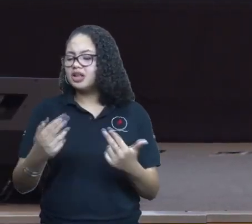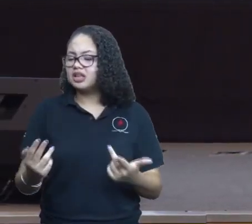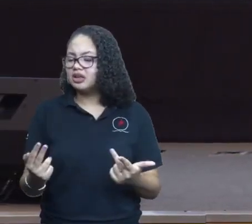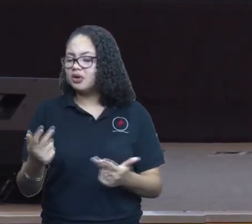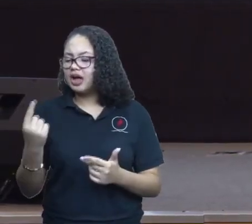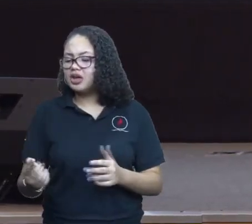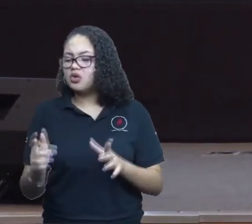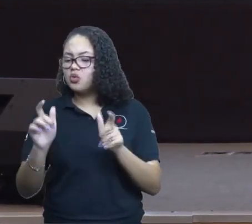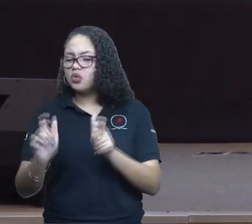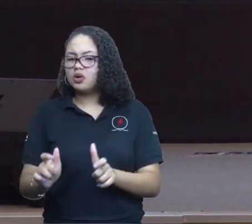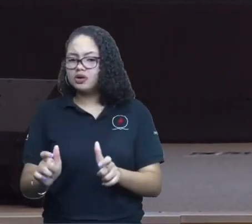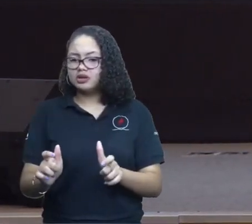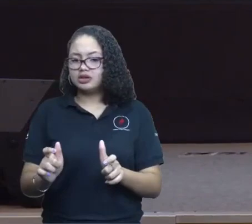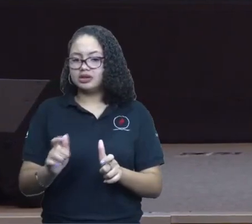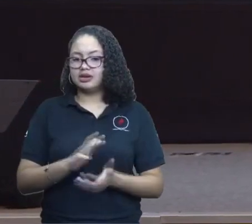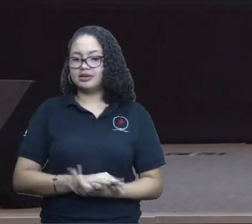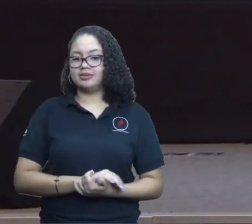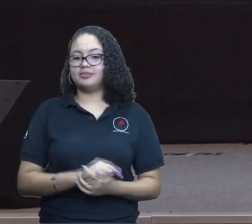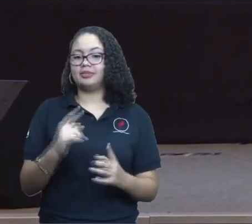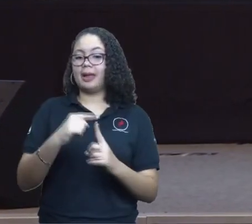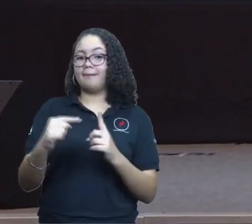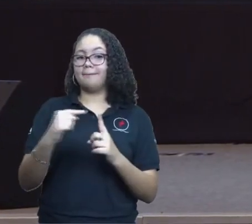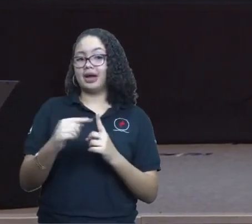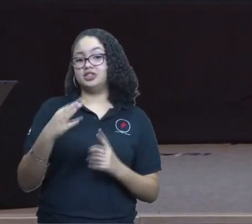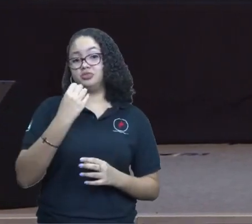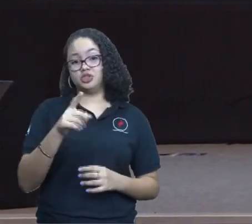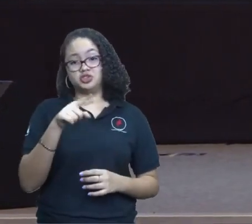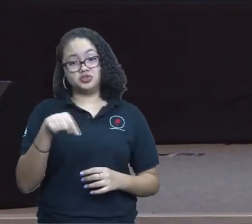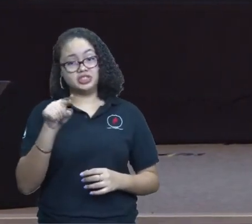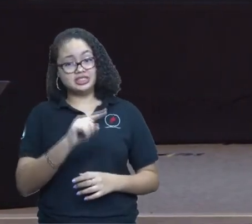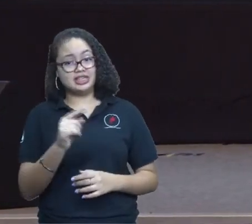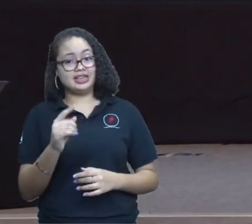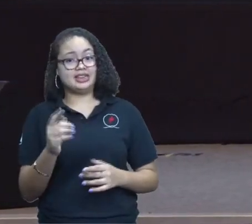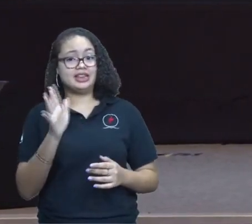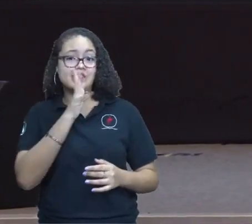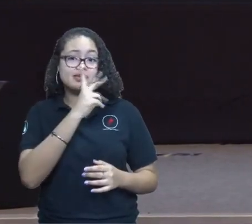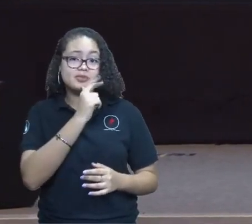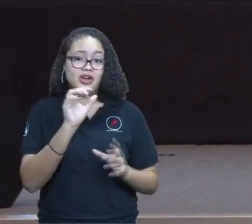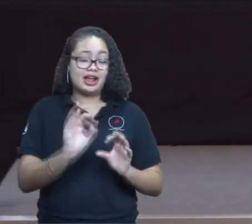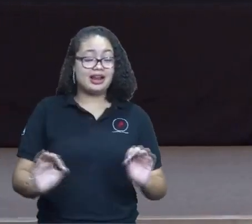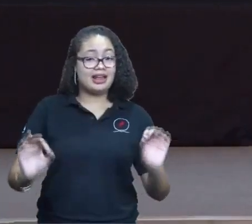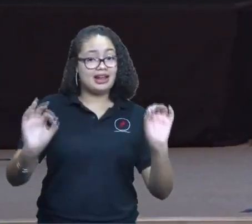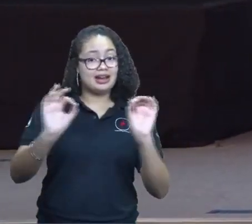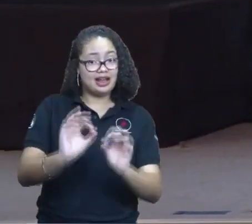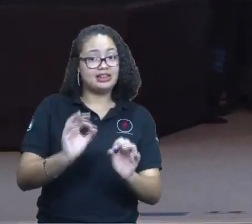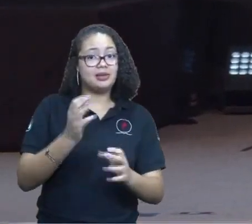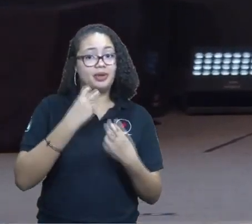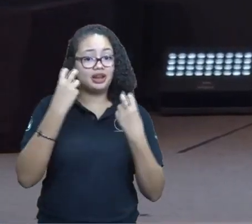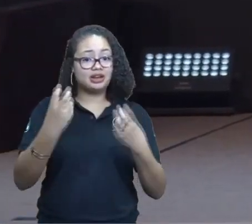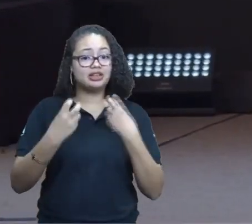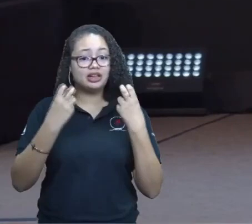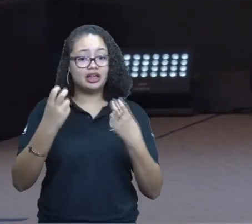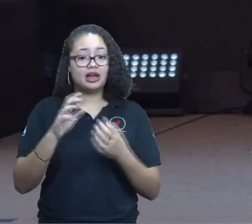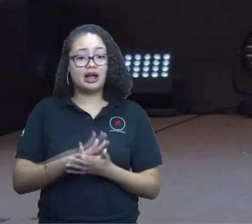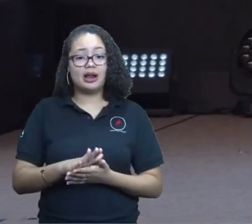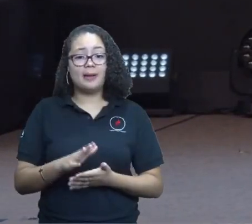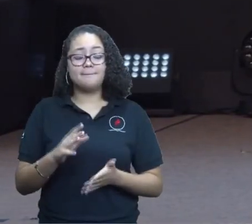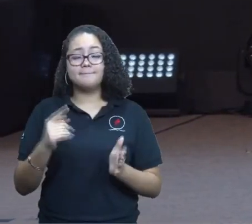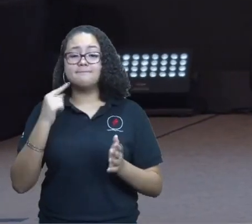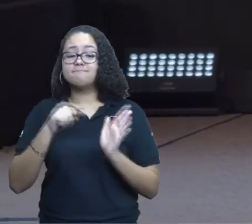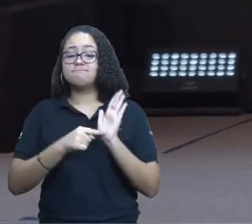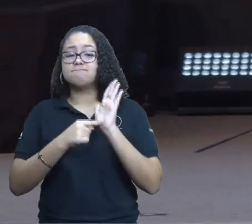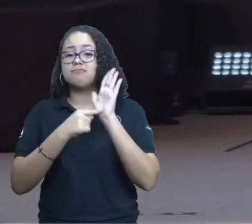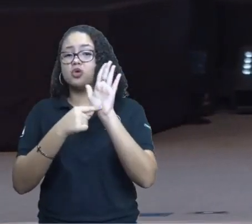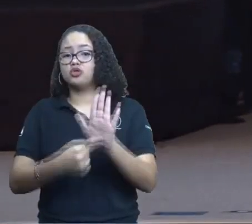Eis aí a parte boa de você não demorar a gritar porque que ele apontou com tanta facilidade ali porque